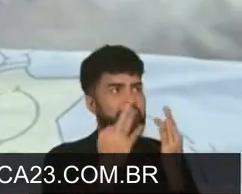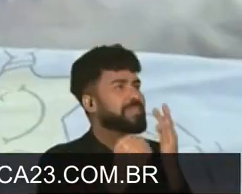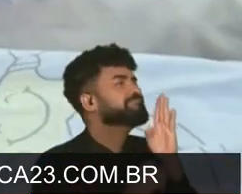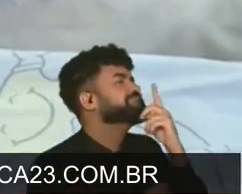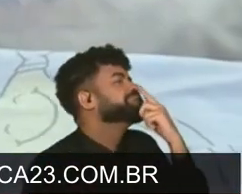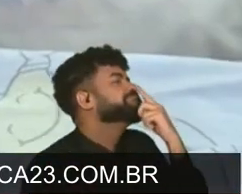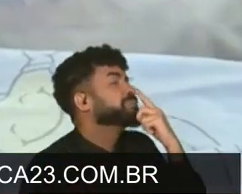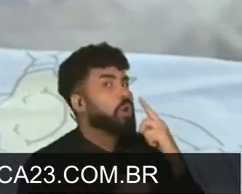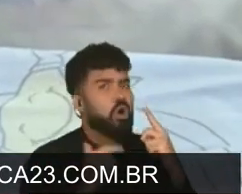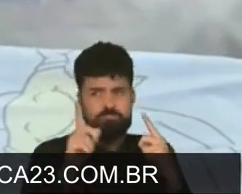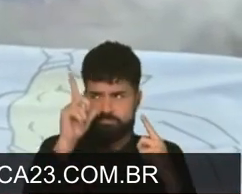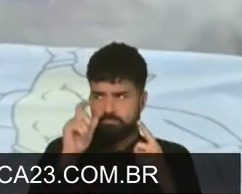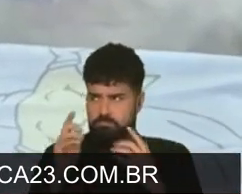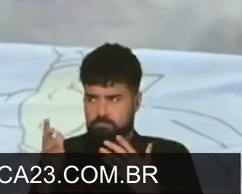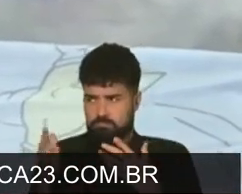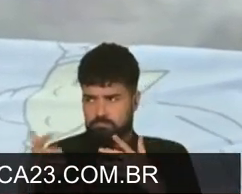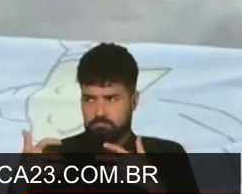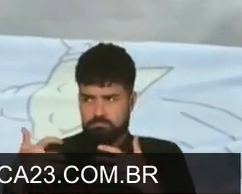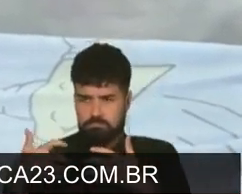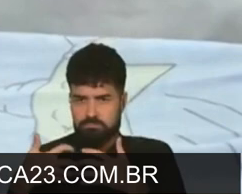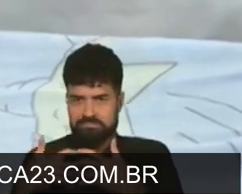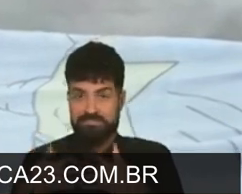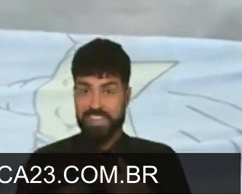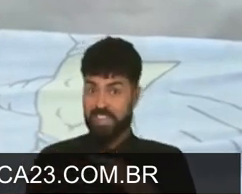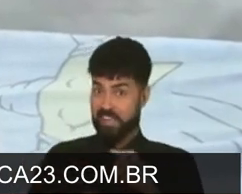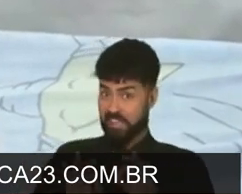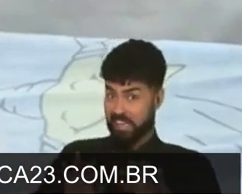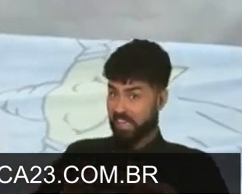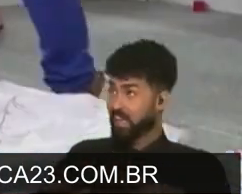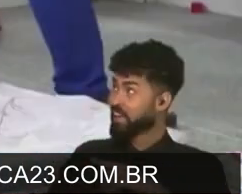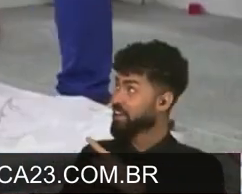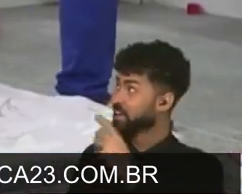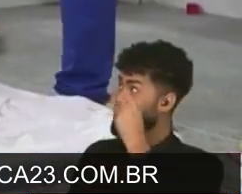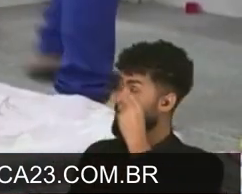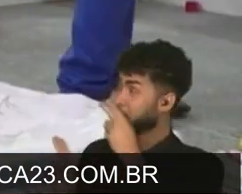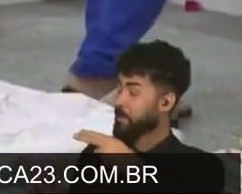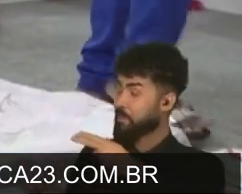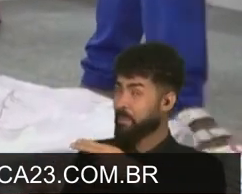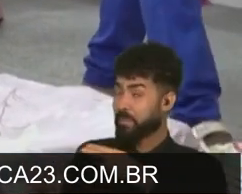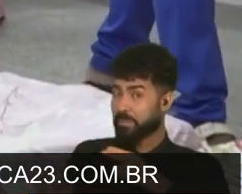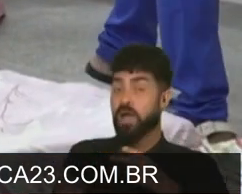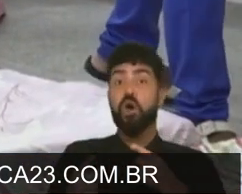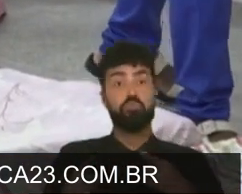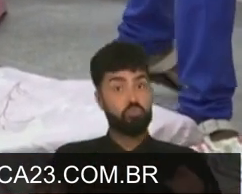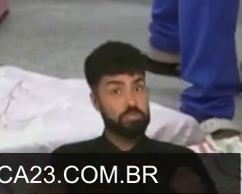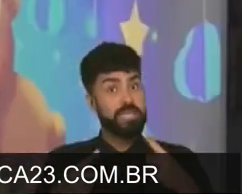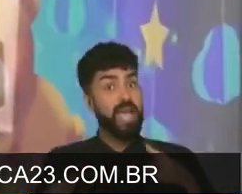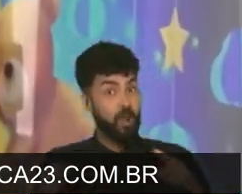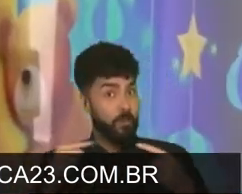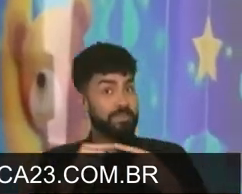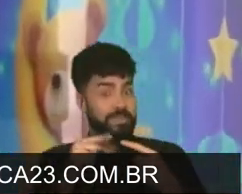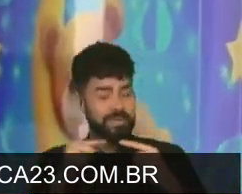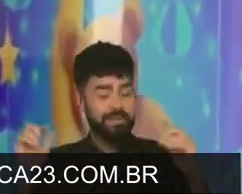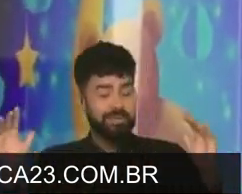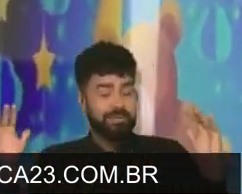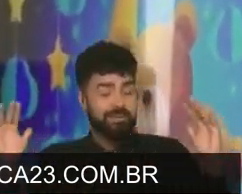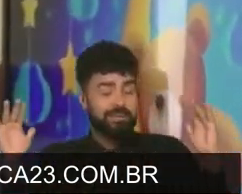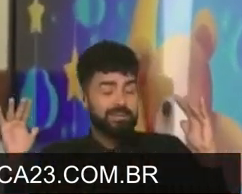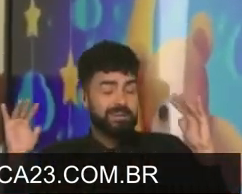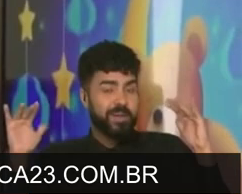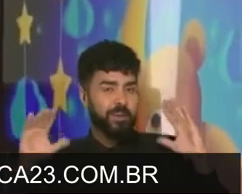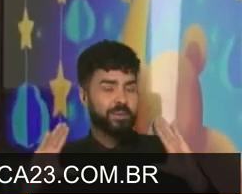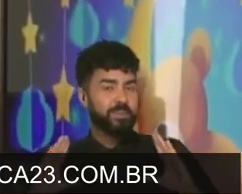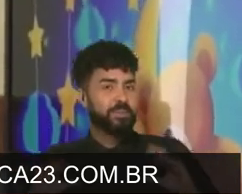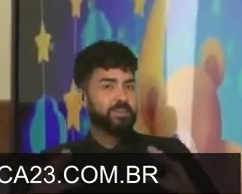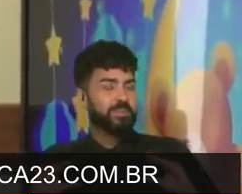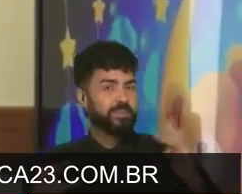familiar. Feitas as caminhas, todos se ajeitam para dormir. Tem até musiquinha do sono para criar um clima